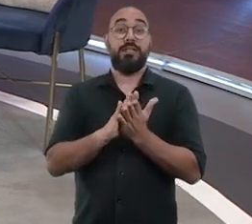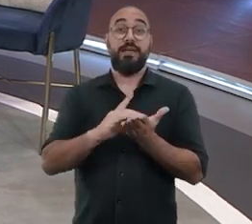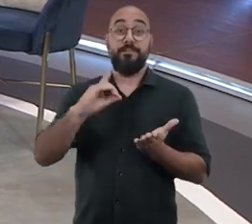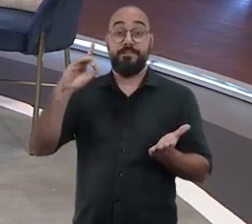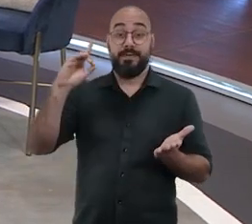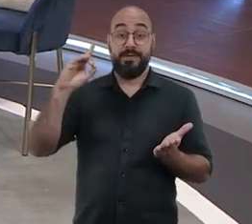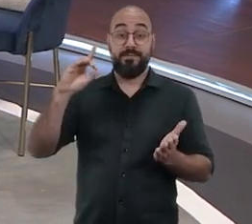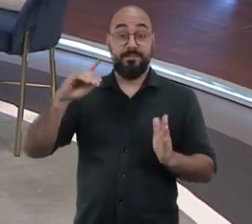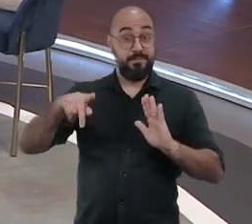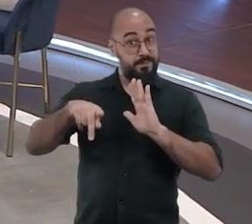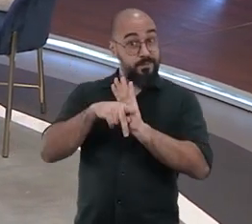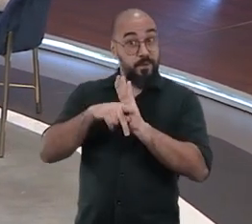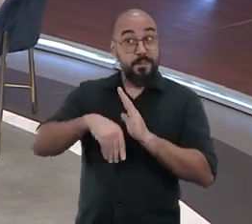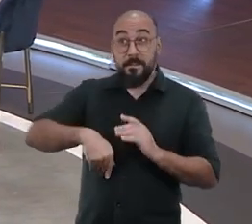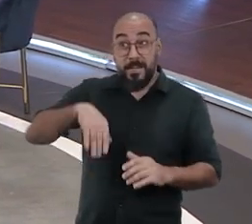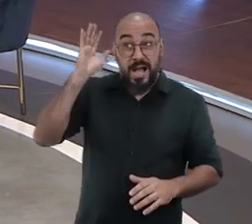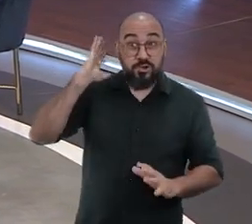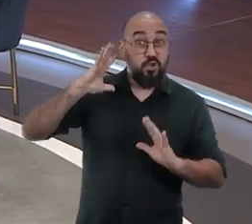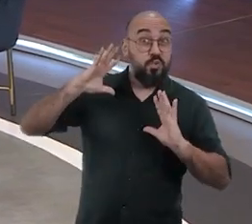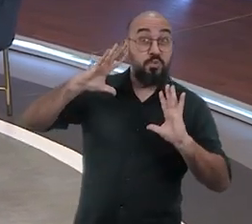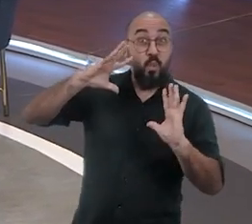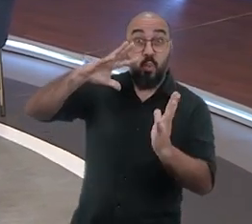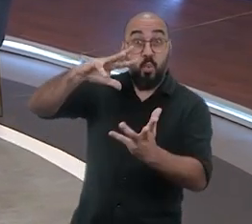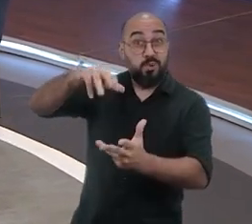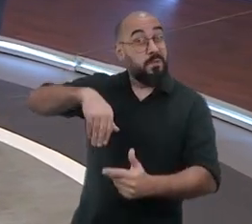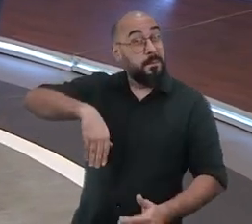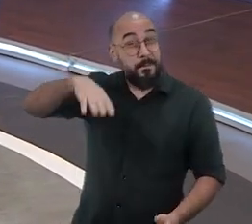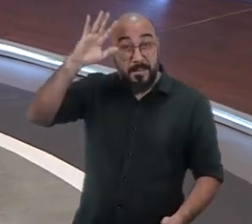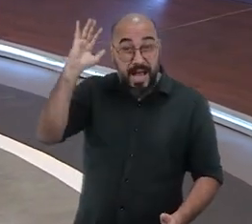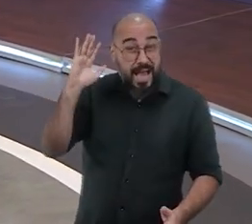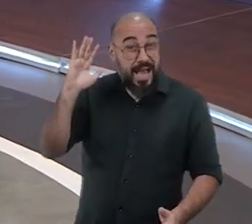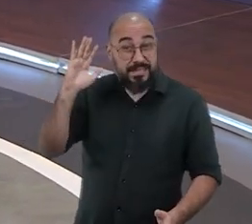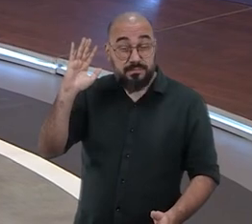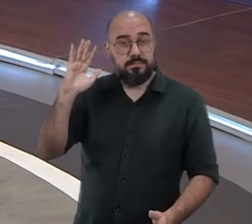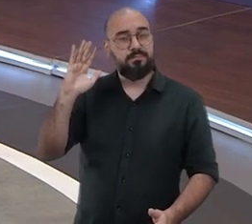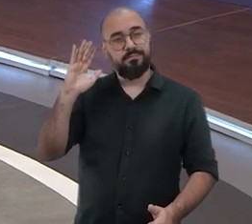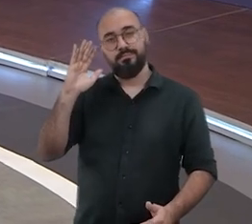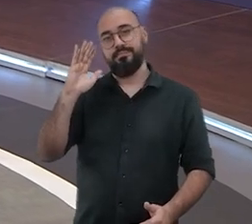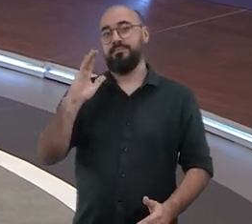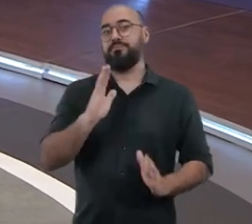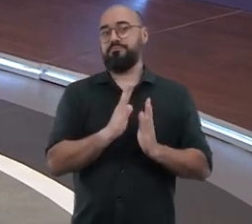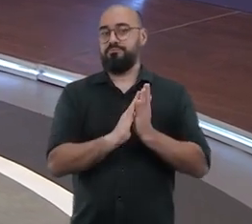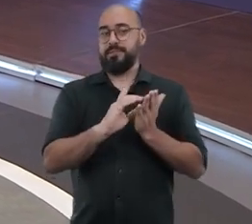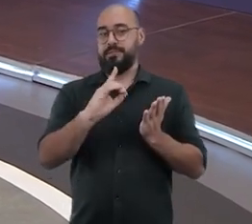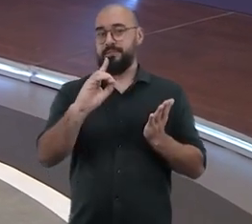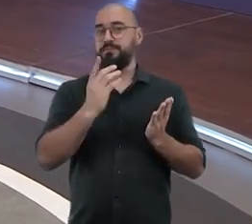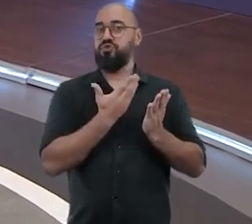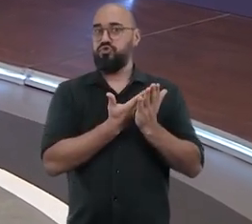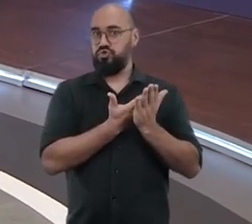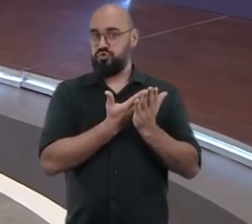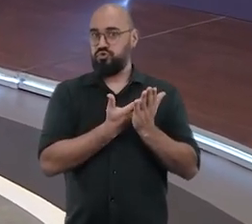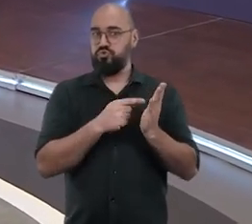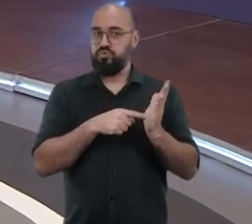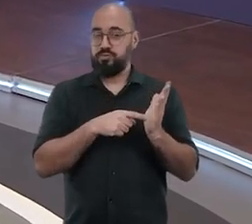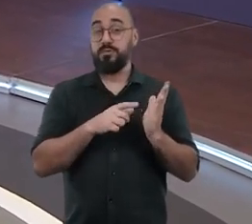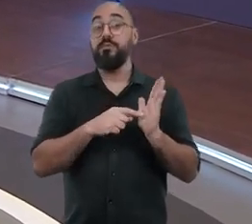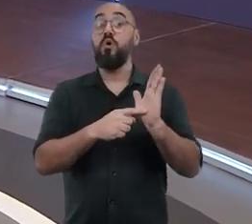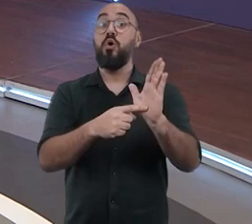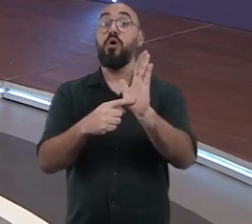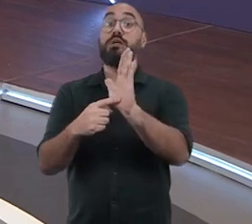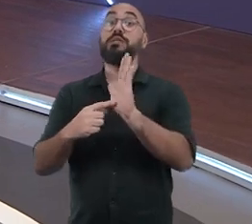escola bíblica do mundo. Olha que privilégio. Essa escola bíblica, ela ensina a palavra de Deus às pessoas. Um ensinamento que tem a ver